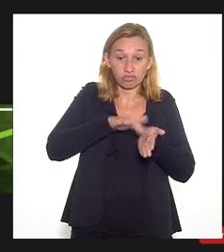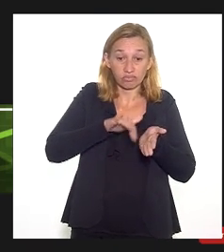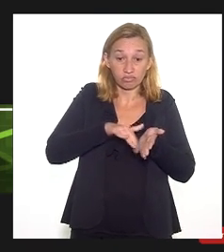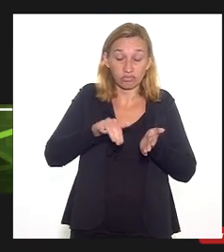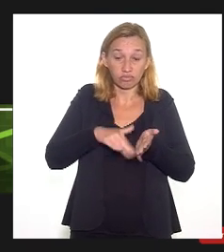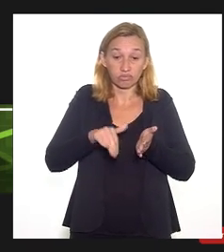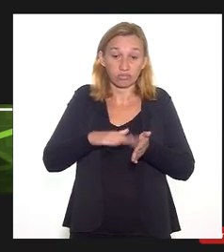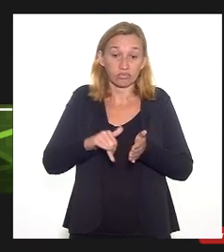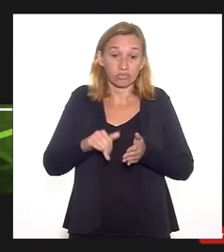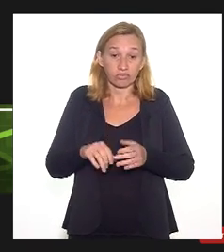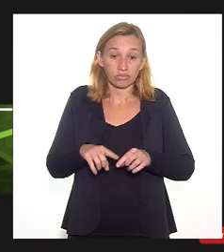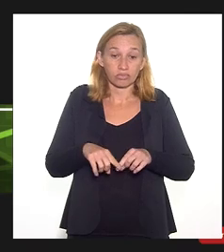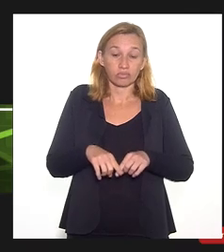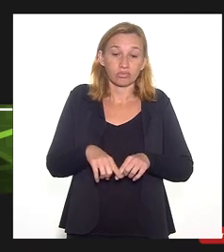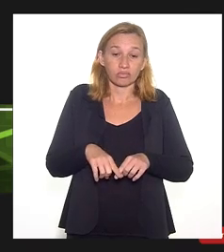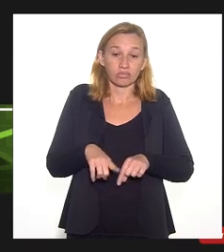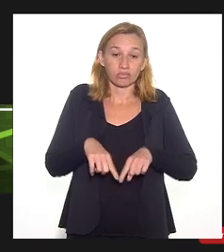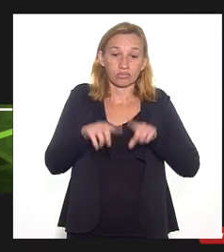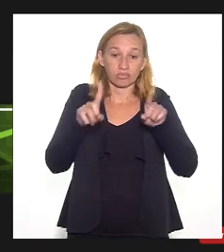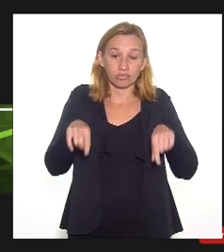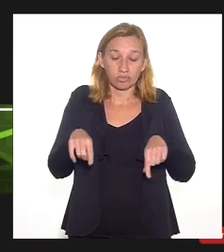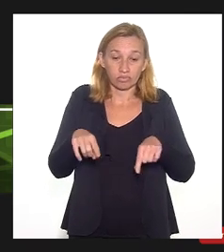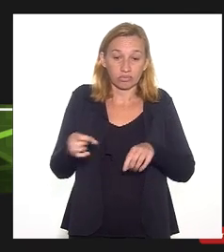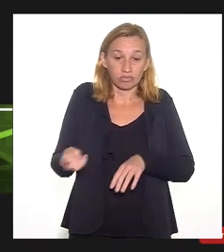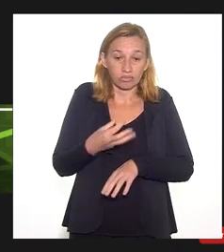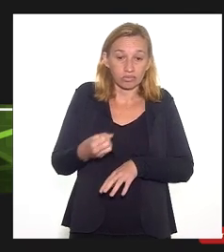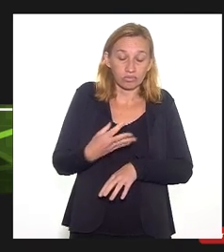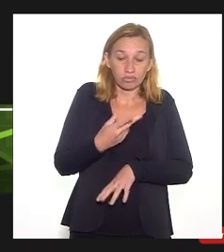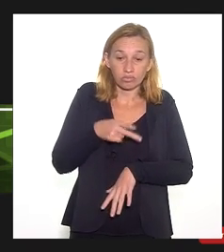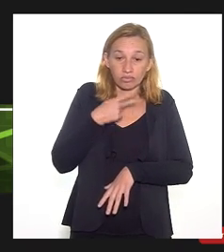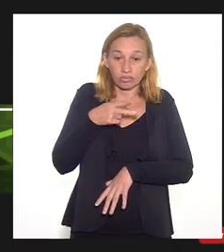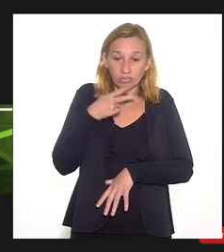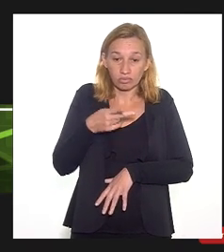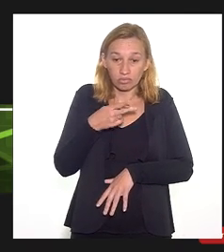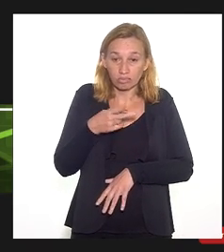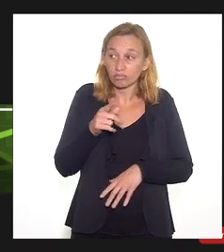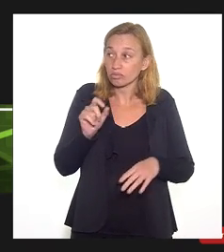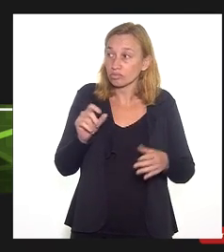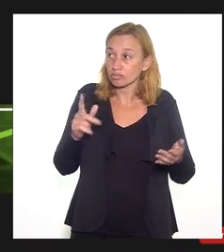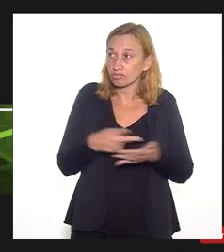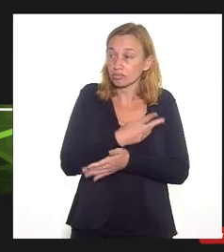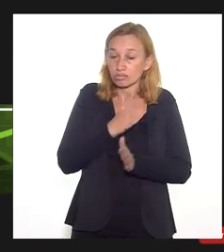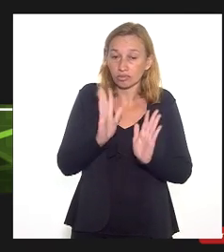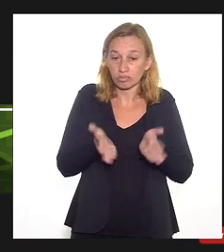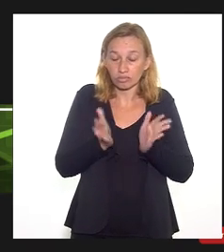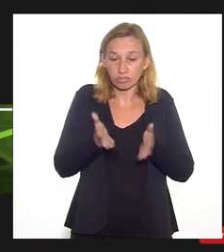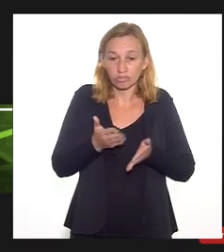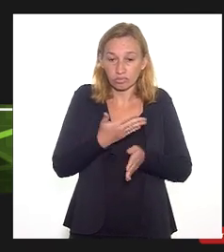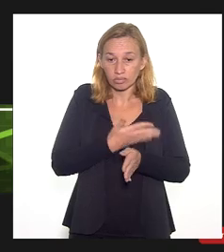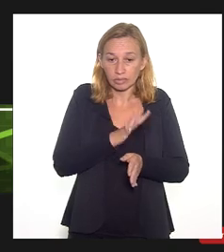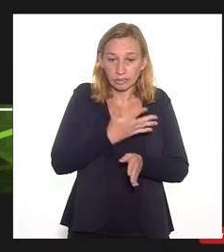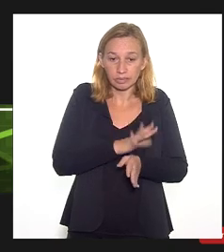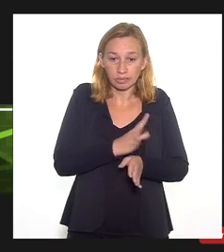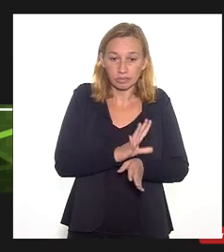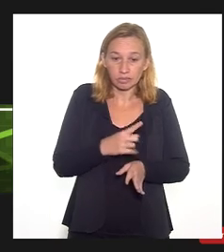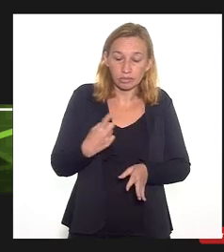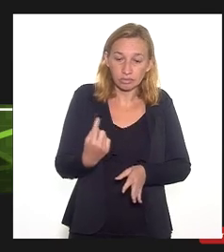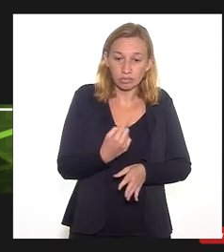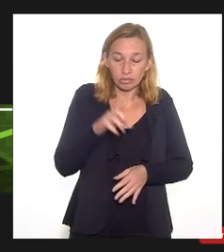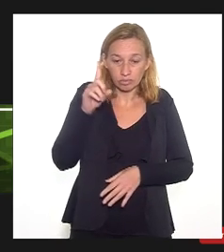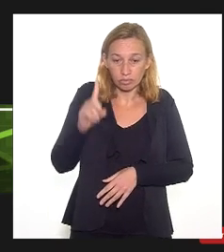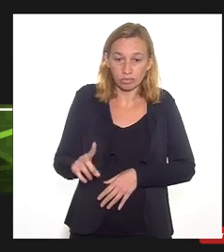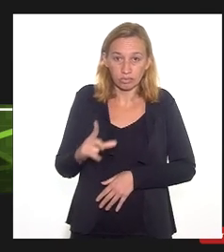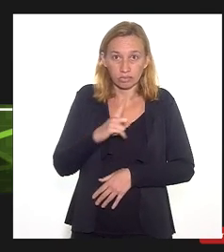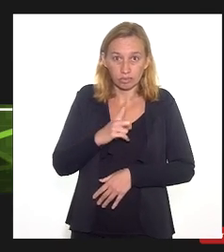novo mas vamos falar do que do que acontece hoje hoje a prática é que nós temos direito